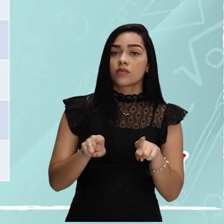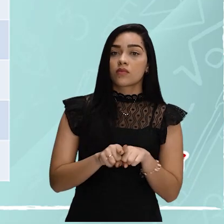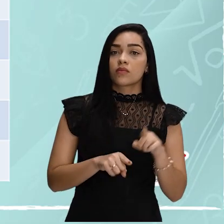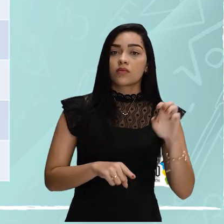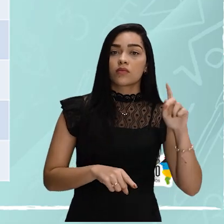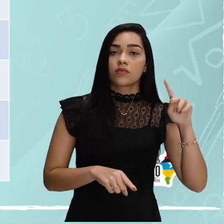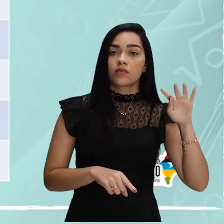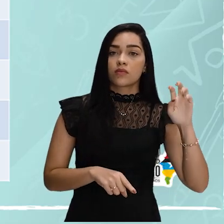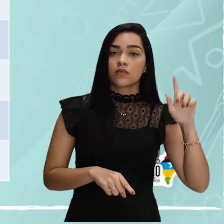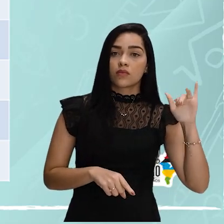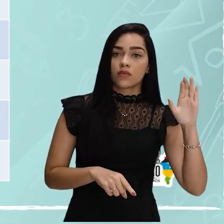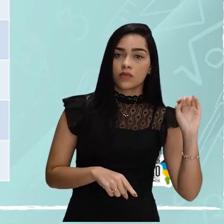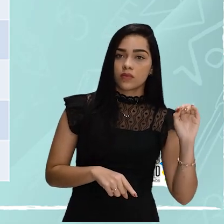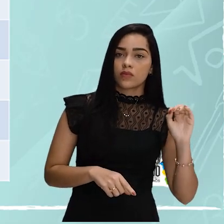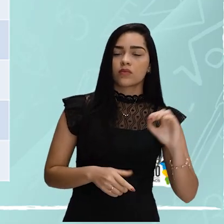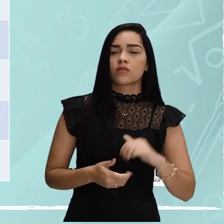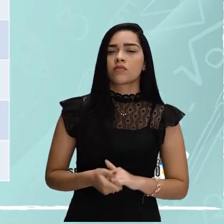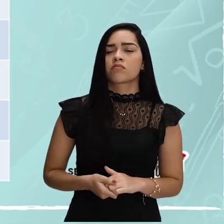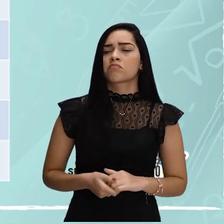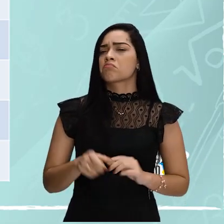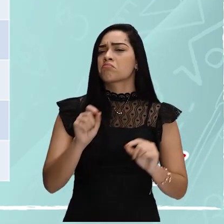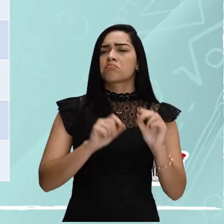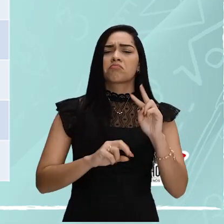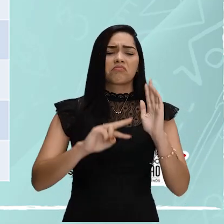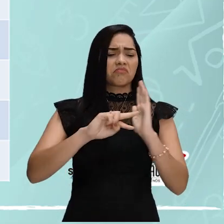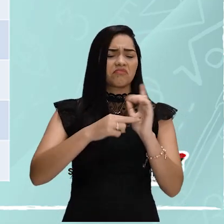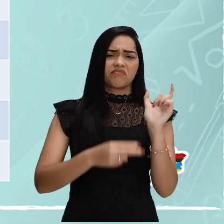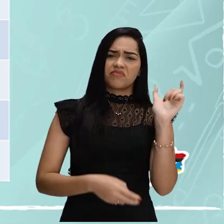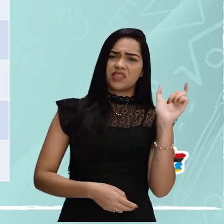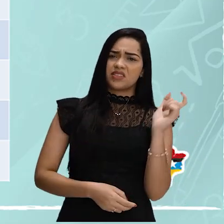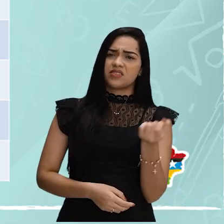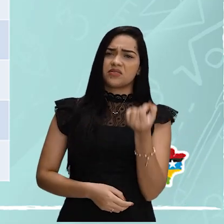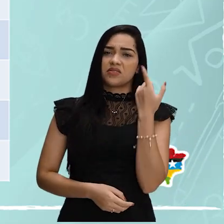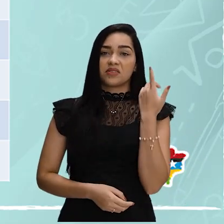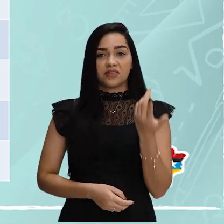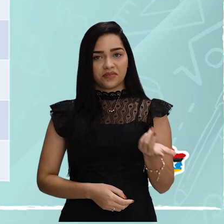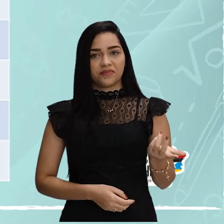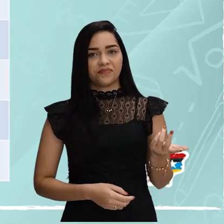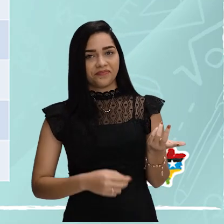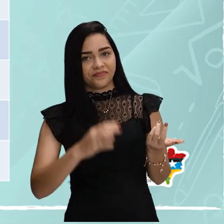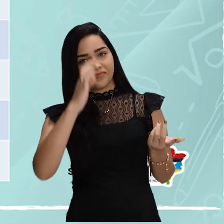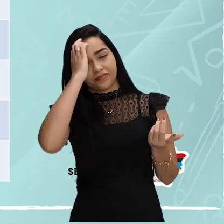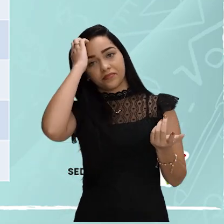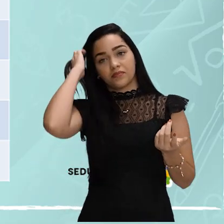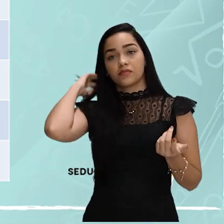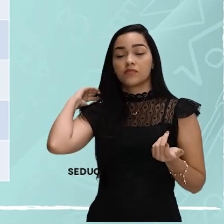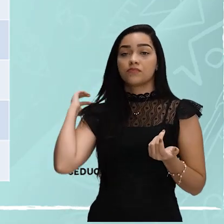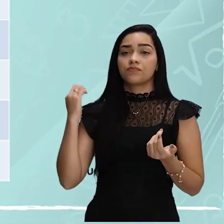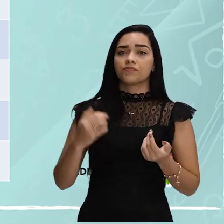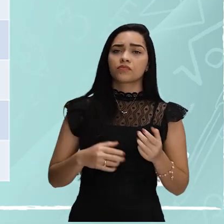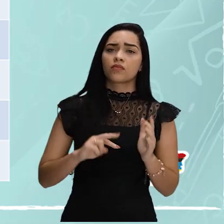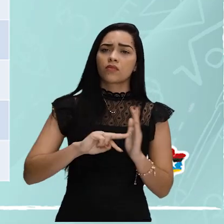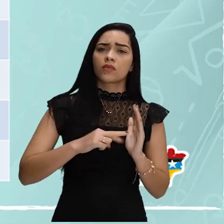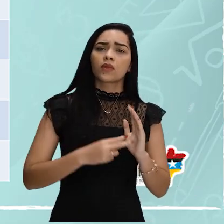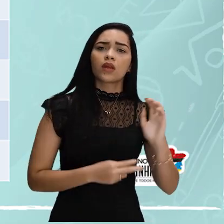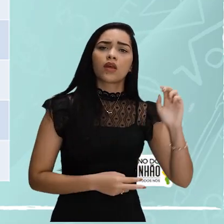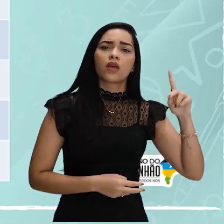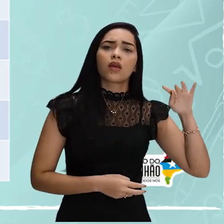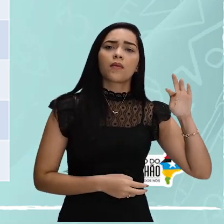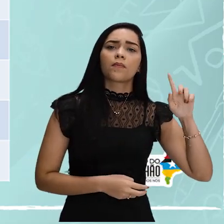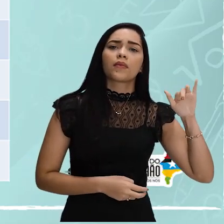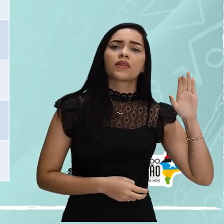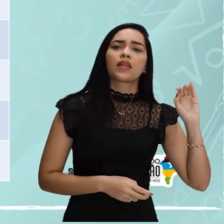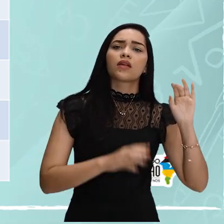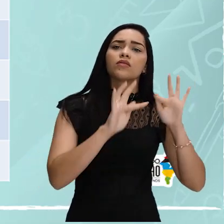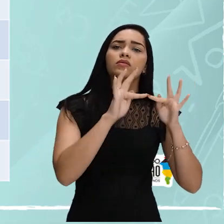epitélio estratificado. Professor, que nome estranho é esse? Pelo amor de Deus, né? Vamos lá. O que é epitélio simples? O